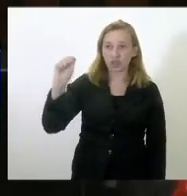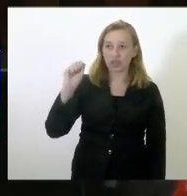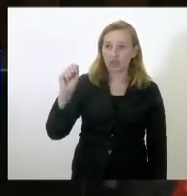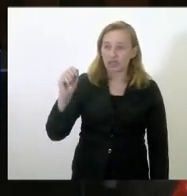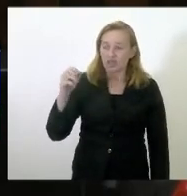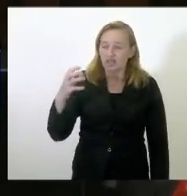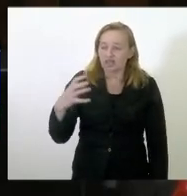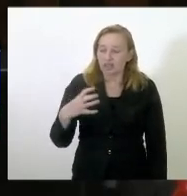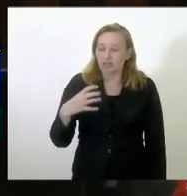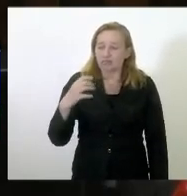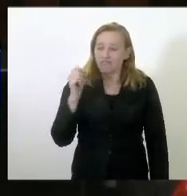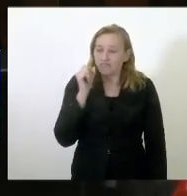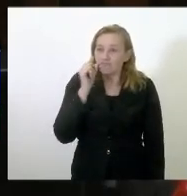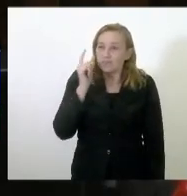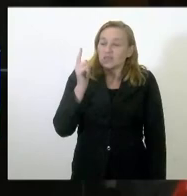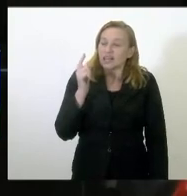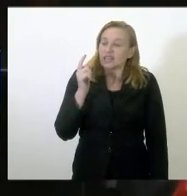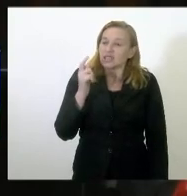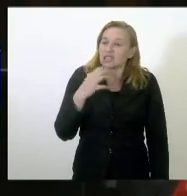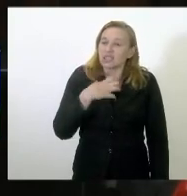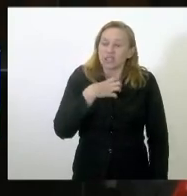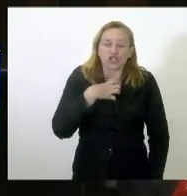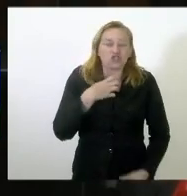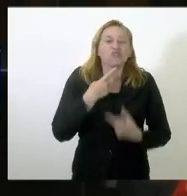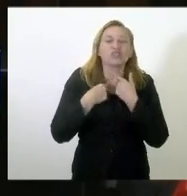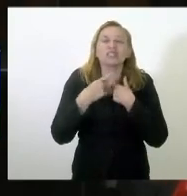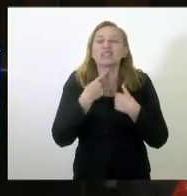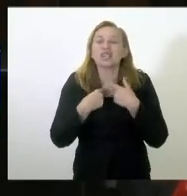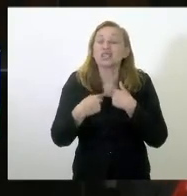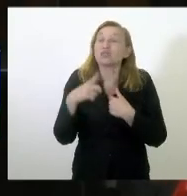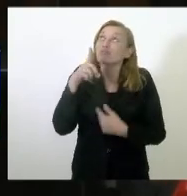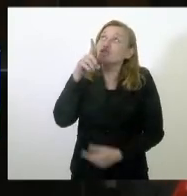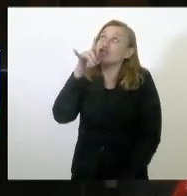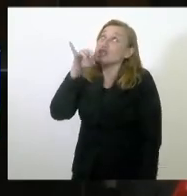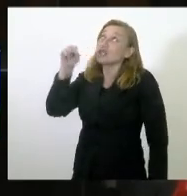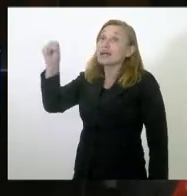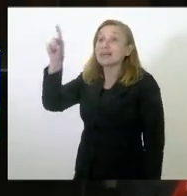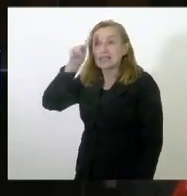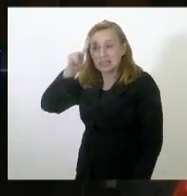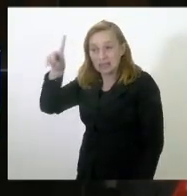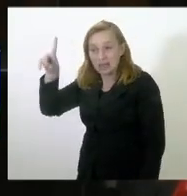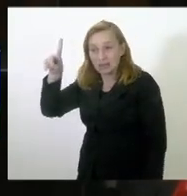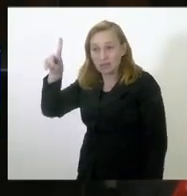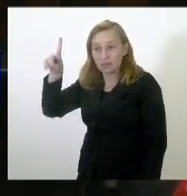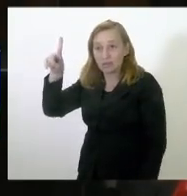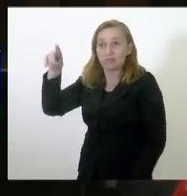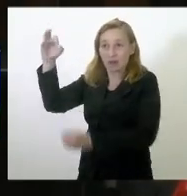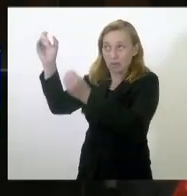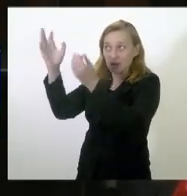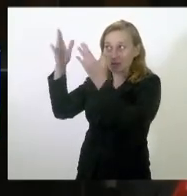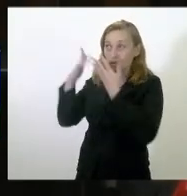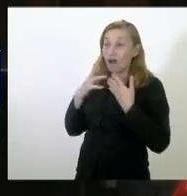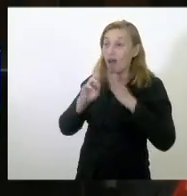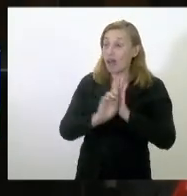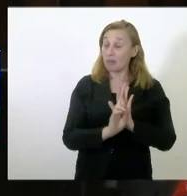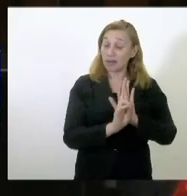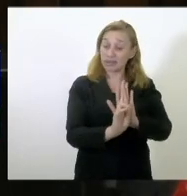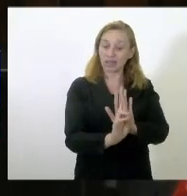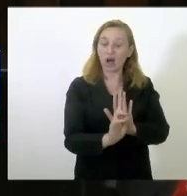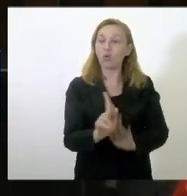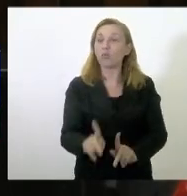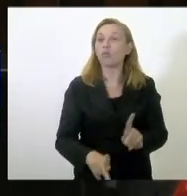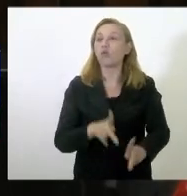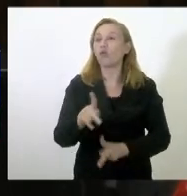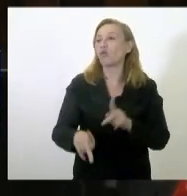mim um desejo de um dia, se Deus permitisse, representar os anseios,